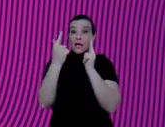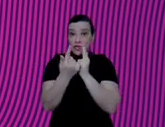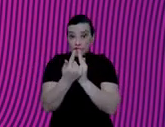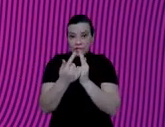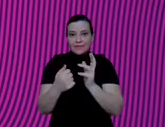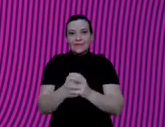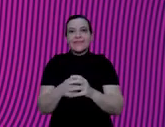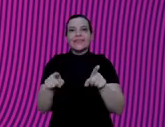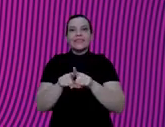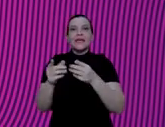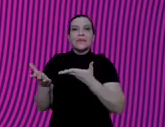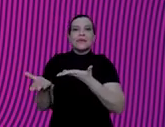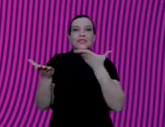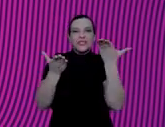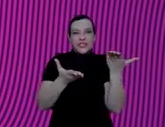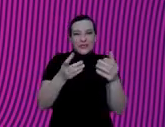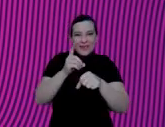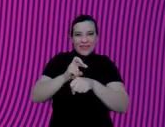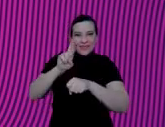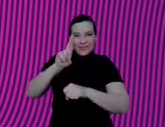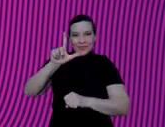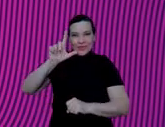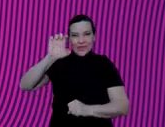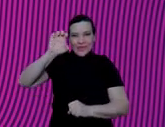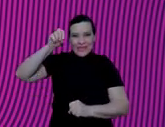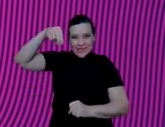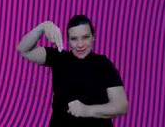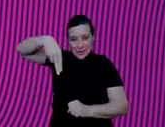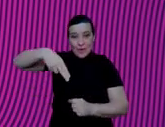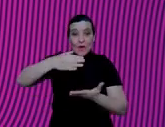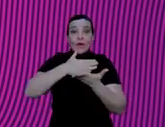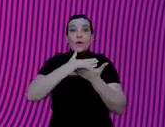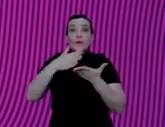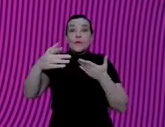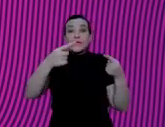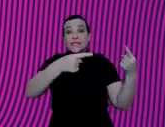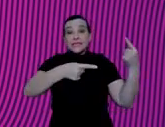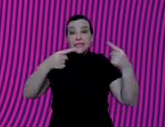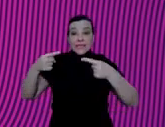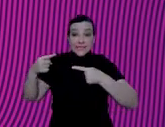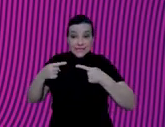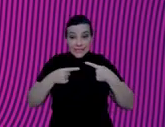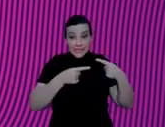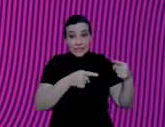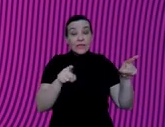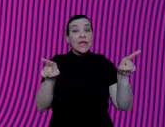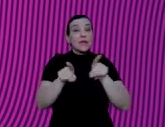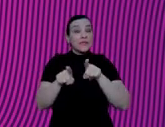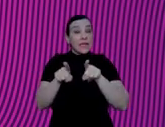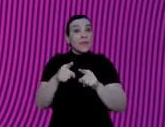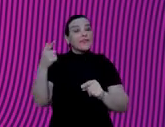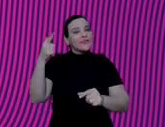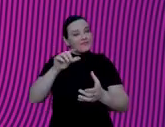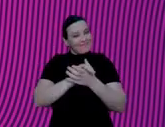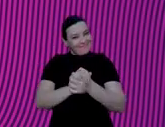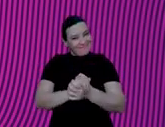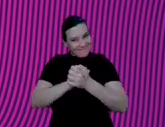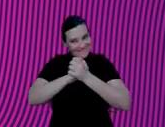Leon para a nossa sala, para a gente começar a discussão e também, mais uma vez, Leon, parabenizar pela